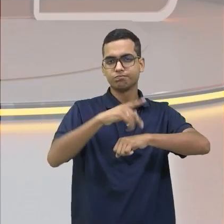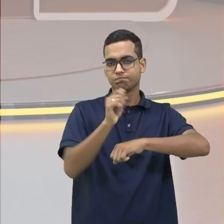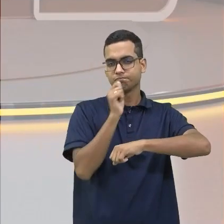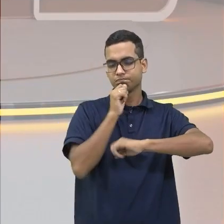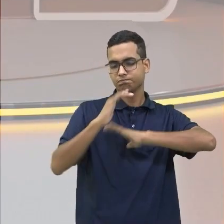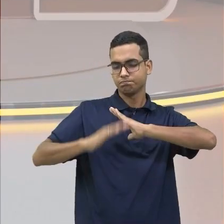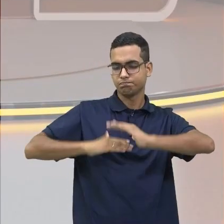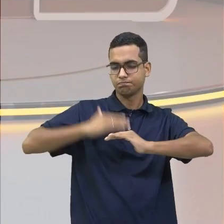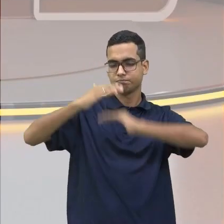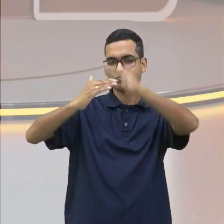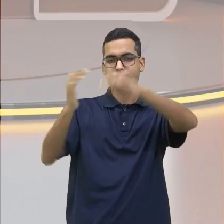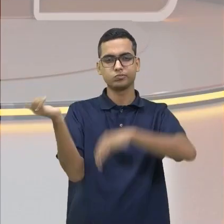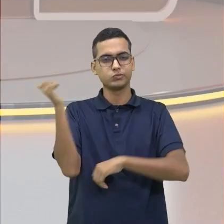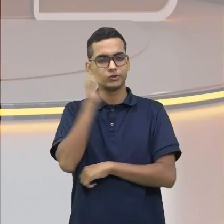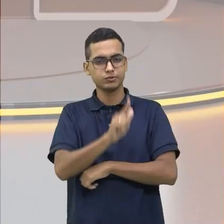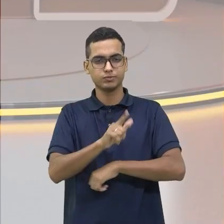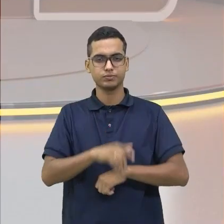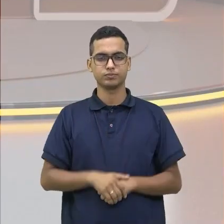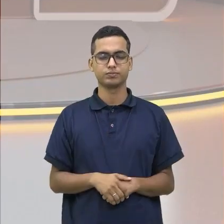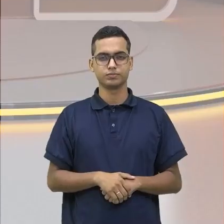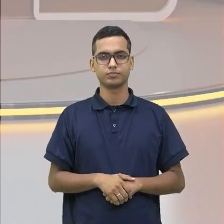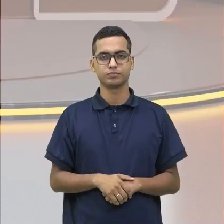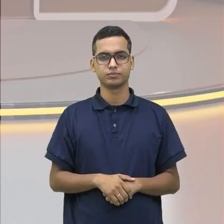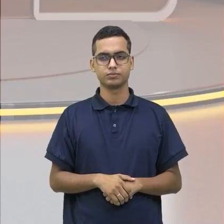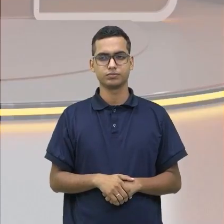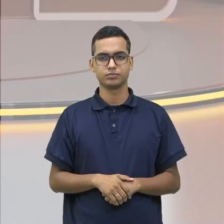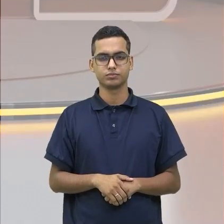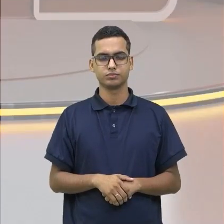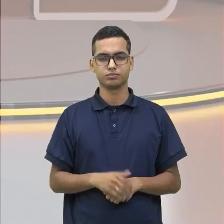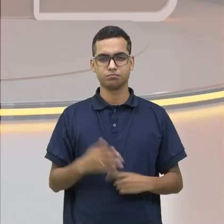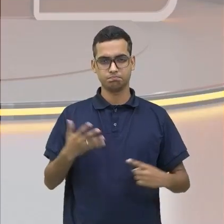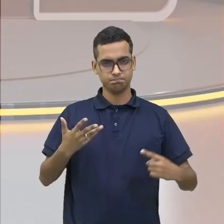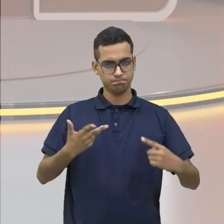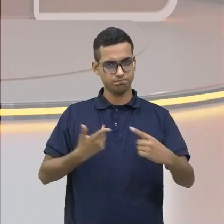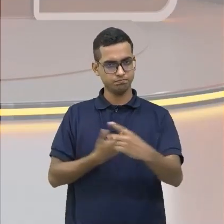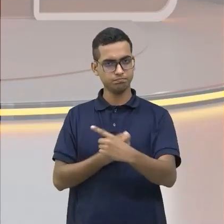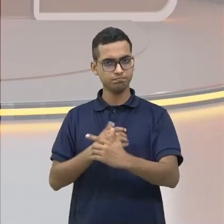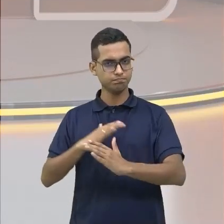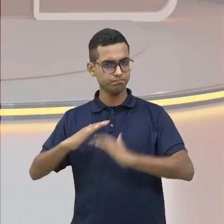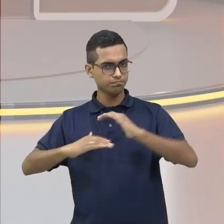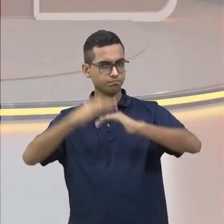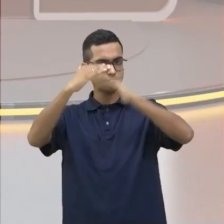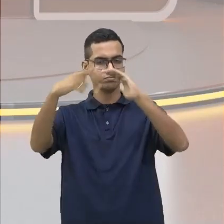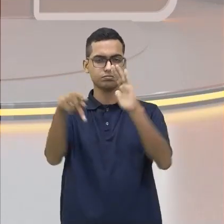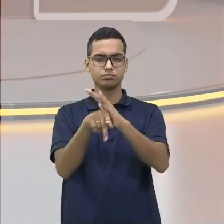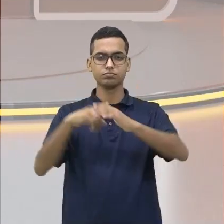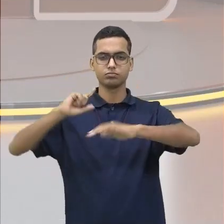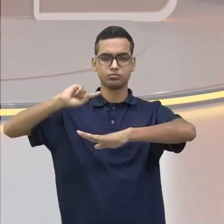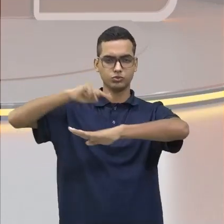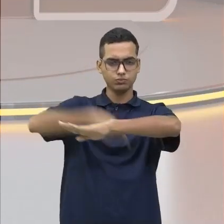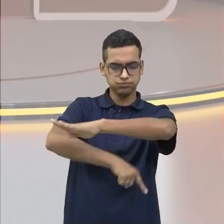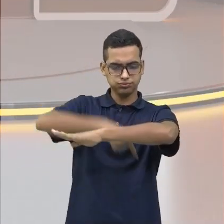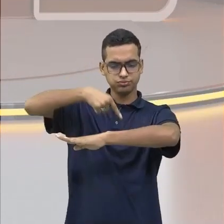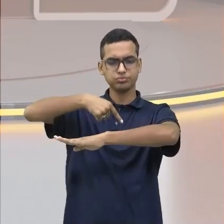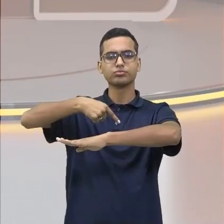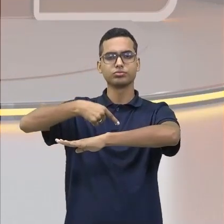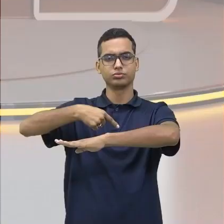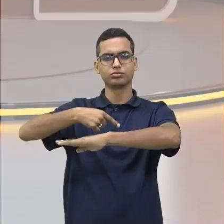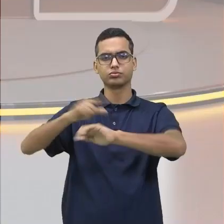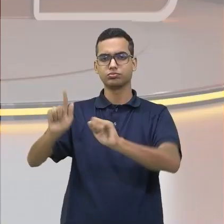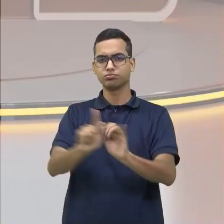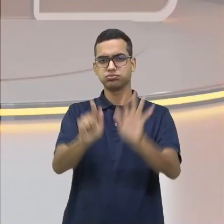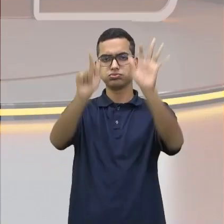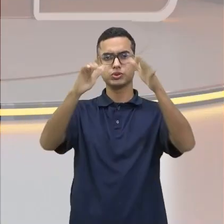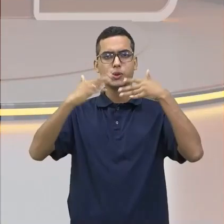analisar que ocorreu vários desenvolvimentos relacionados aí tanto à extração do gás natural quanto do petróleo,